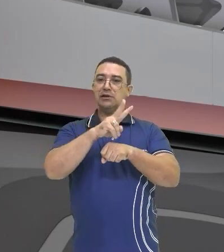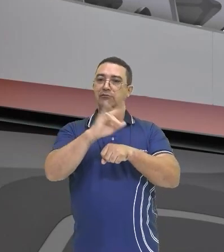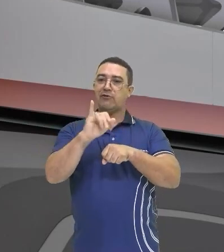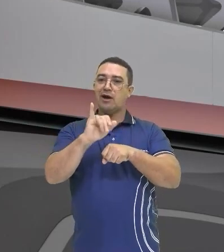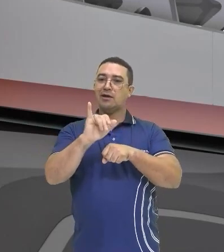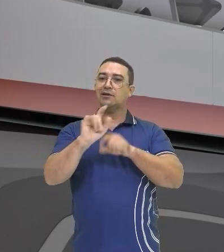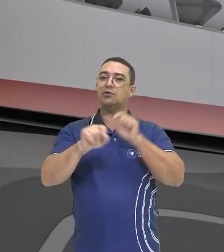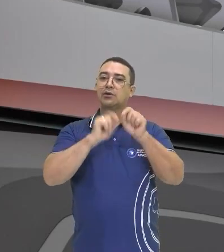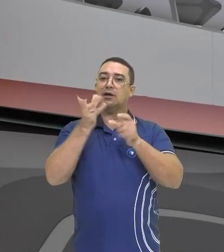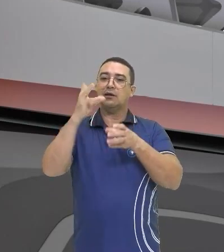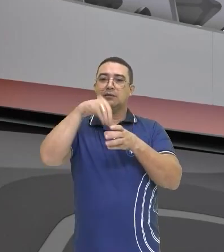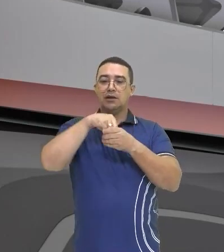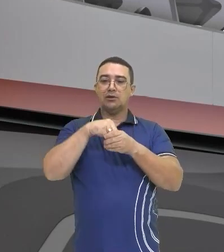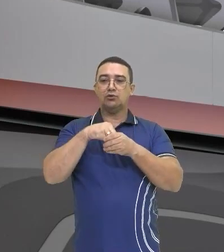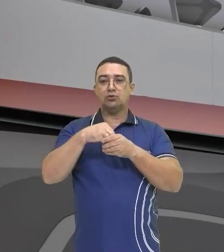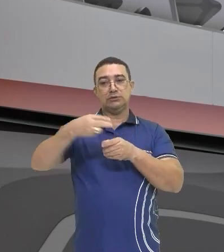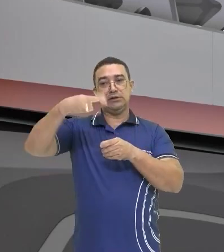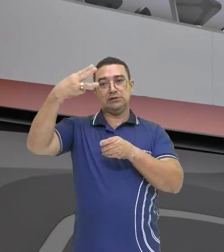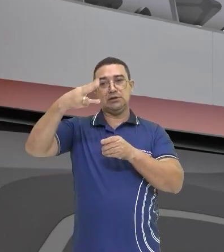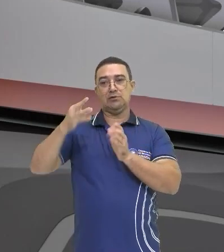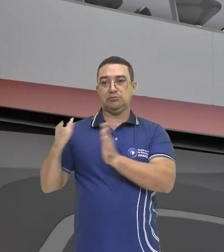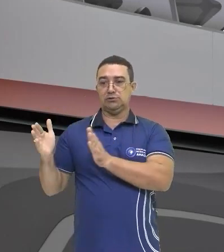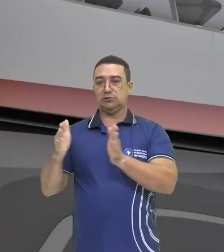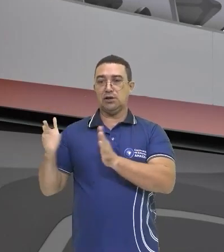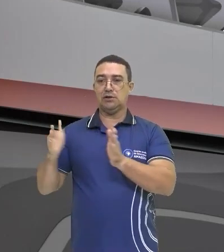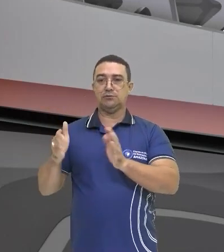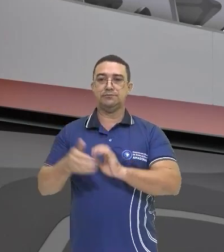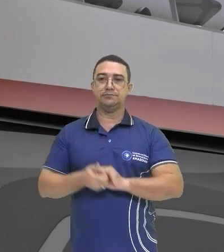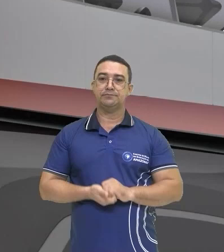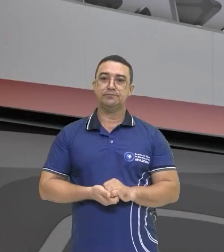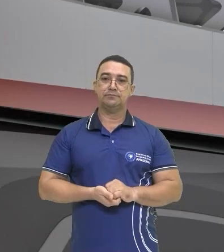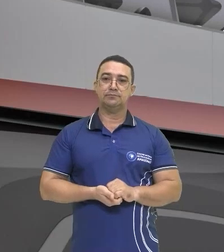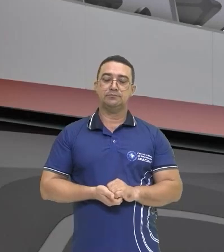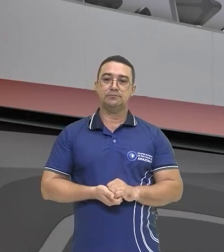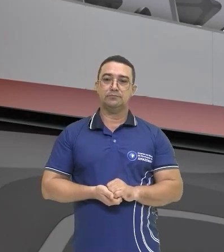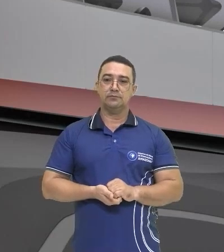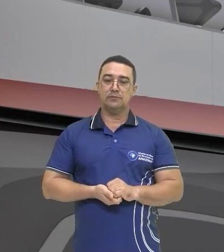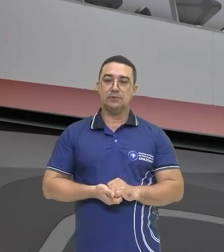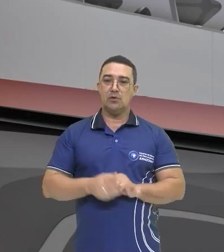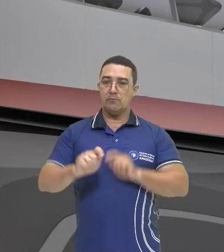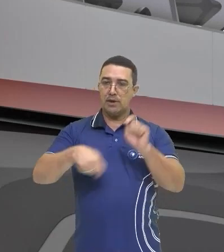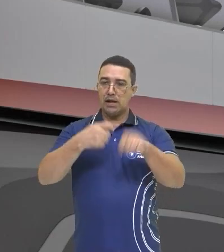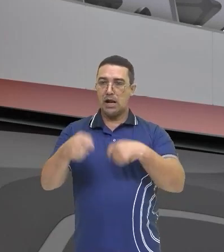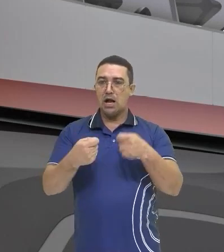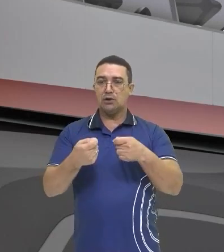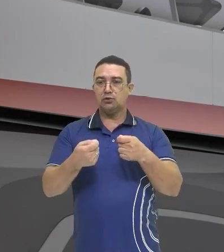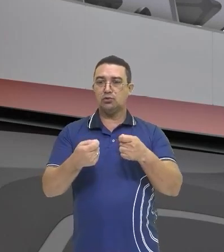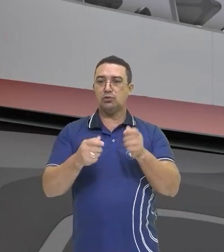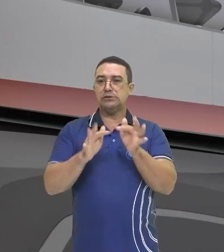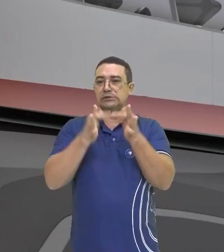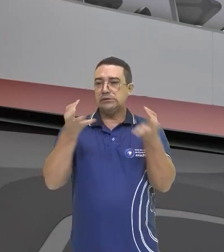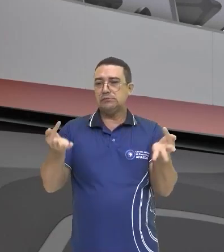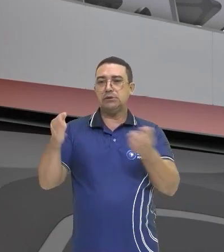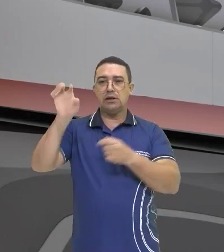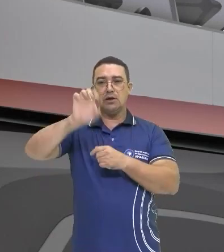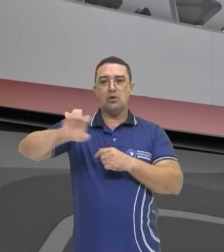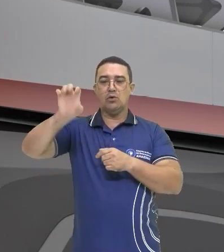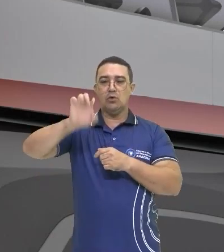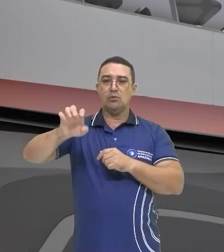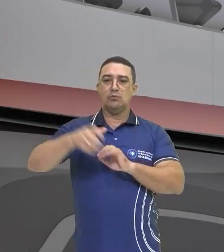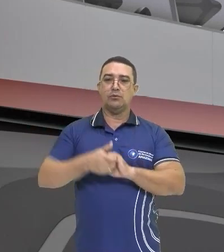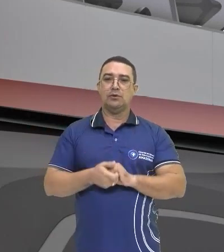fazer parte desse bloco, tá certo? Esse terceiro estágio é denominado de Mercado Comum Europeu, e